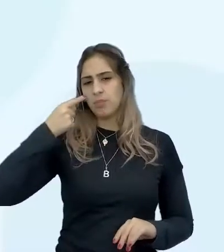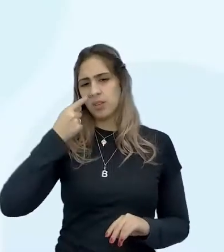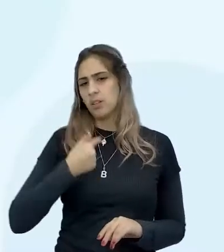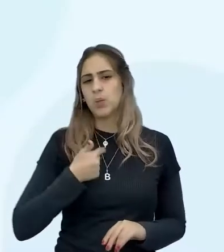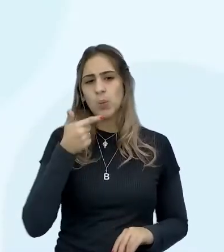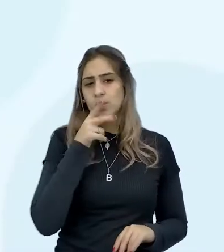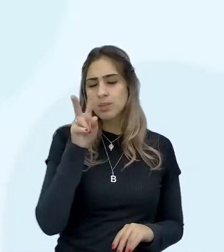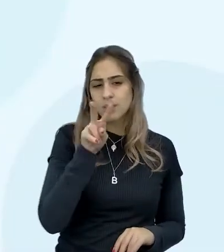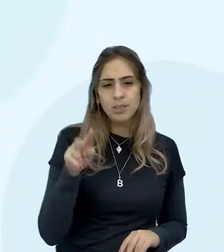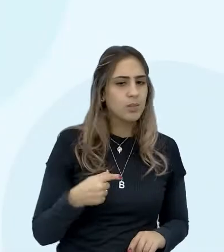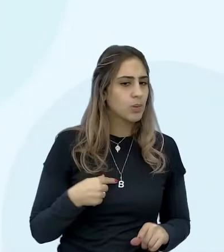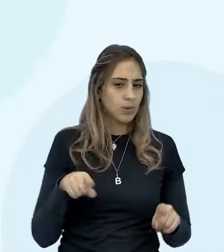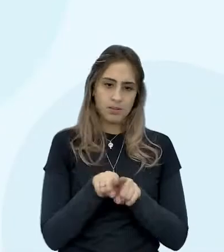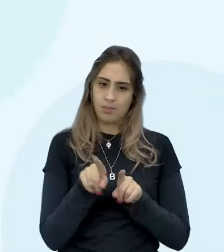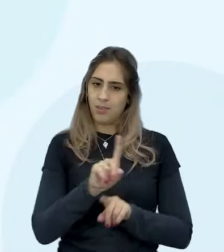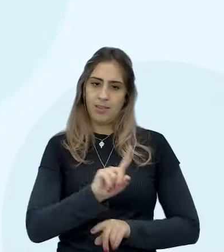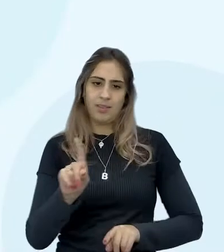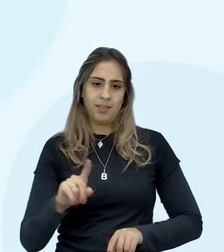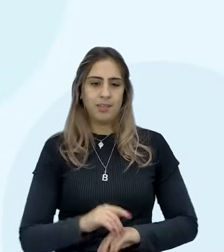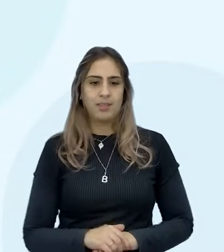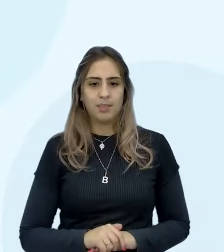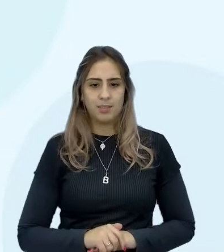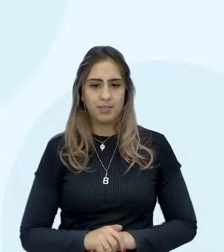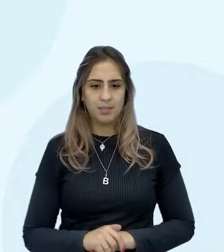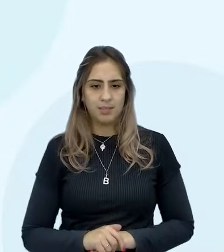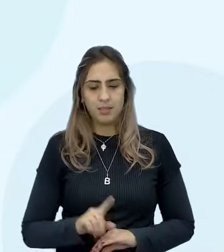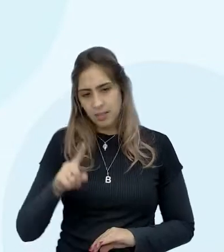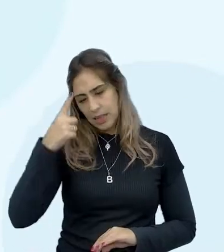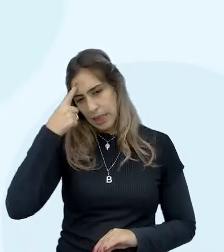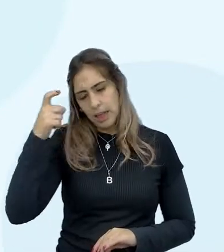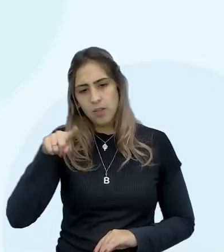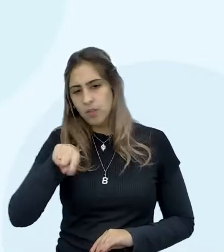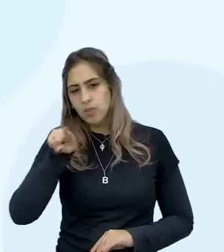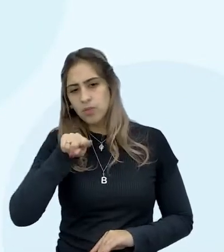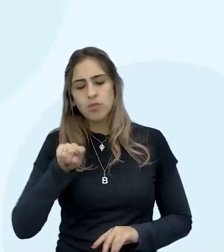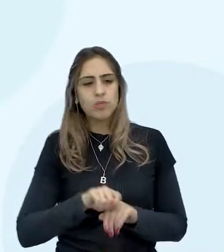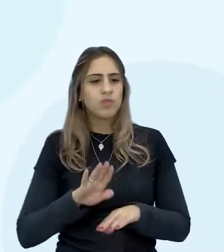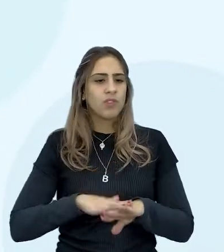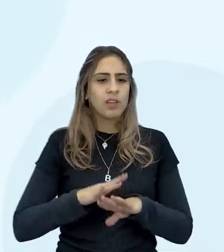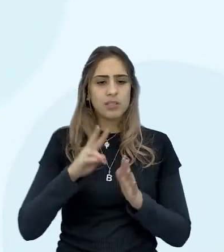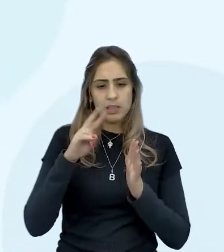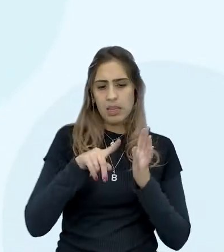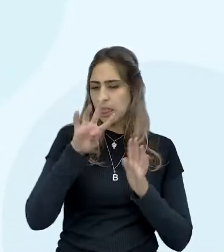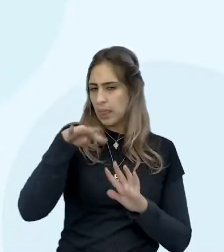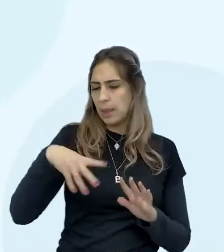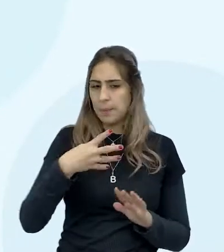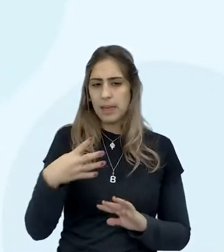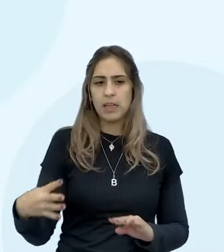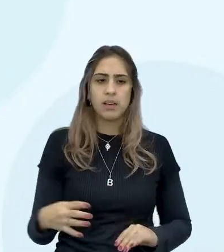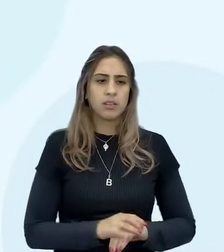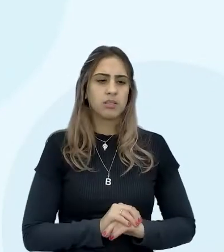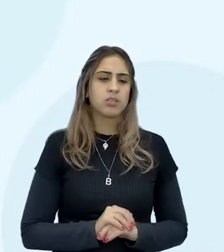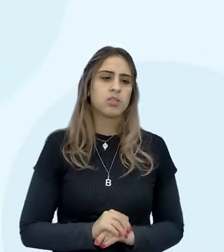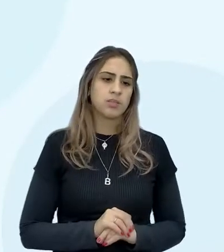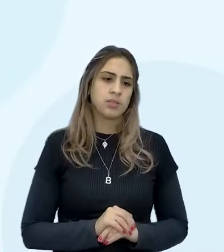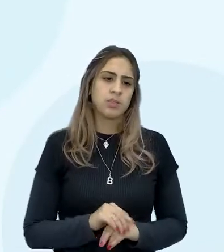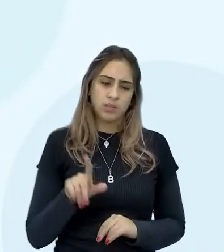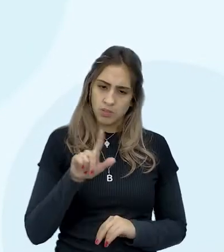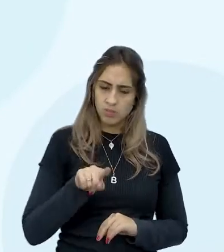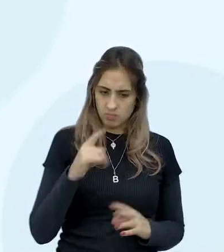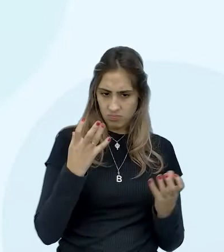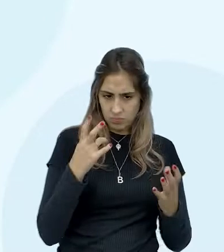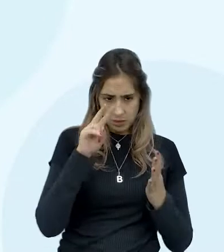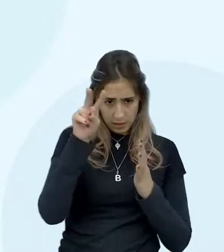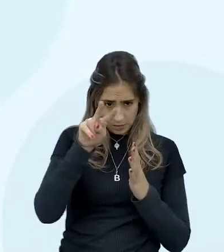não consigo ler. Eu também não, tá? A ideia aqui não é que vocês façam a leitura dessa tabela. Obviamente, se vocês quiserem ler